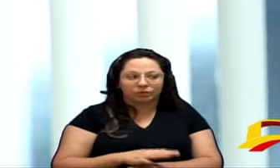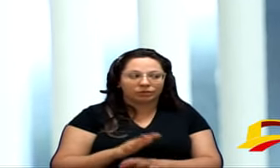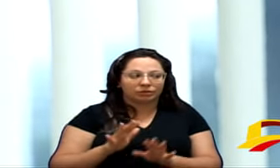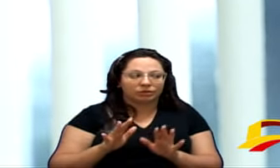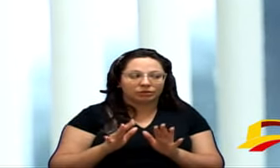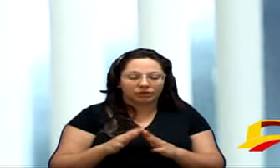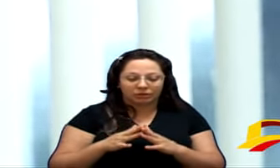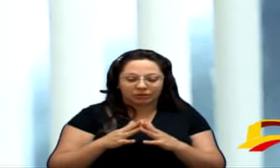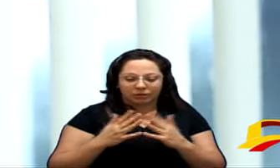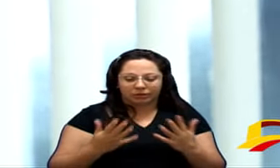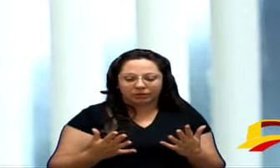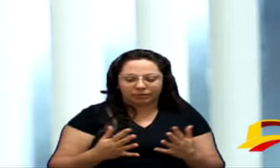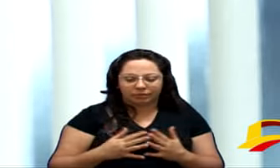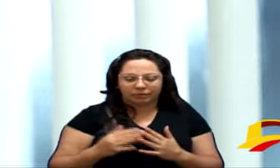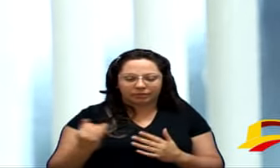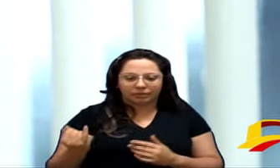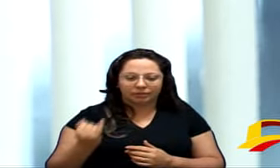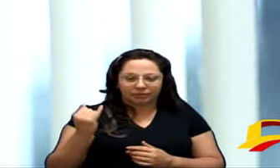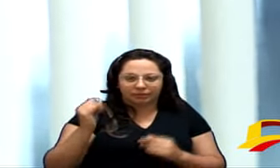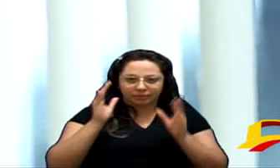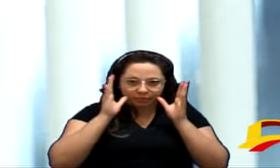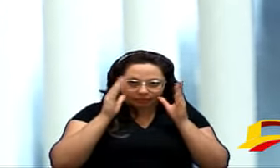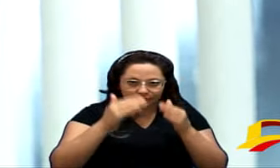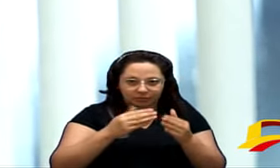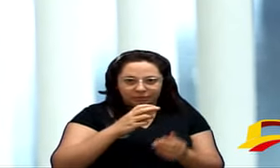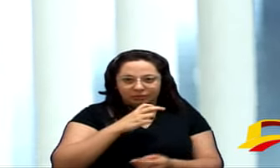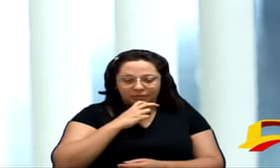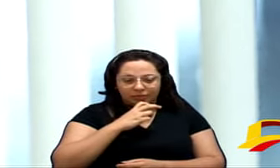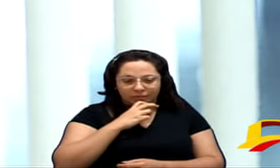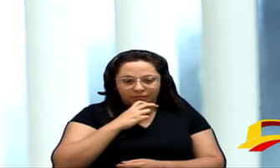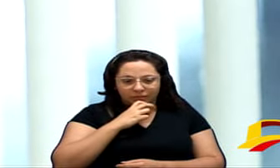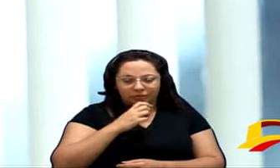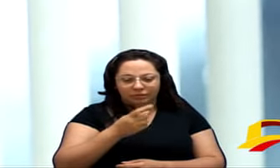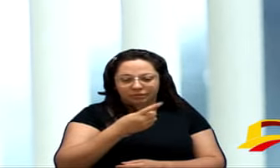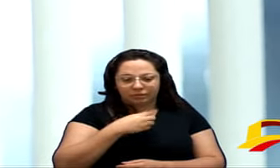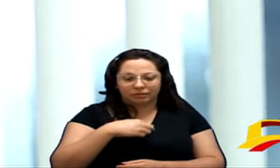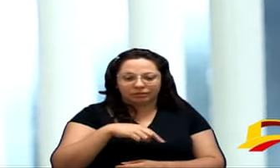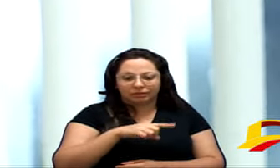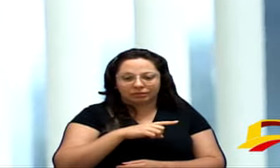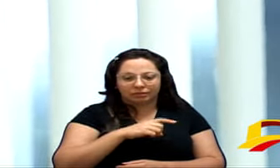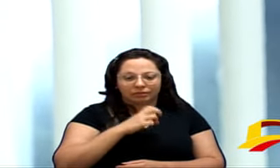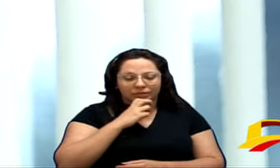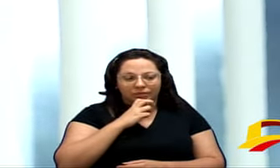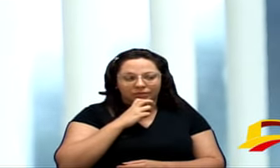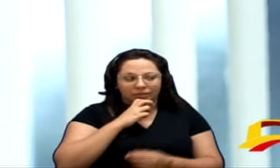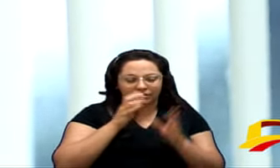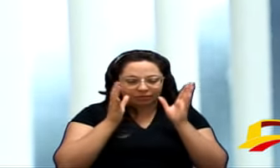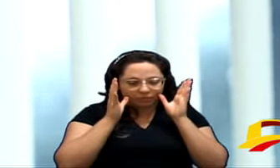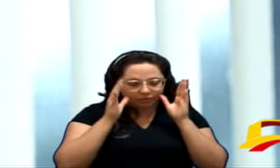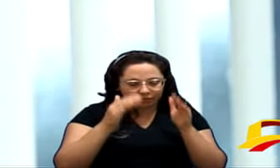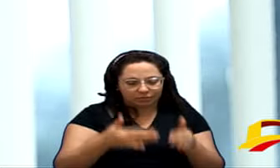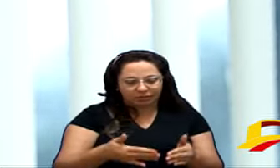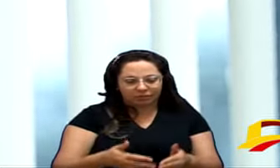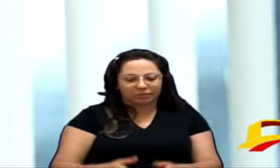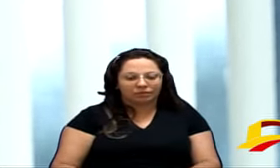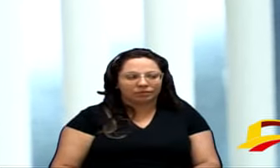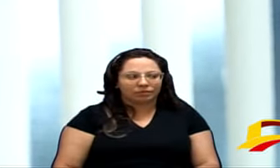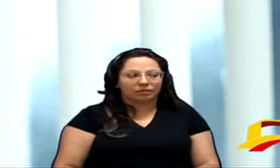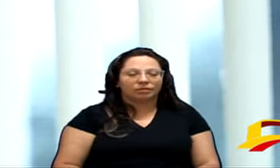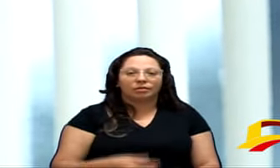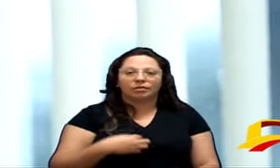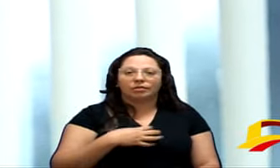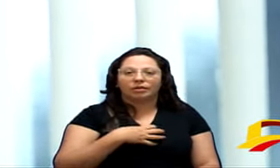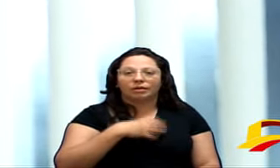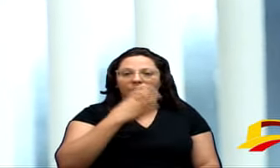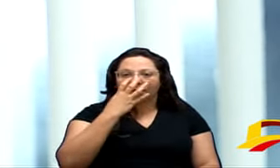eh é importante focar em Sorocaba né Nós somos eleitos para representar Sorocaba a gente tem que focar aqui eu fico bravo quando o